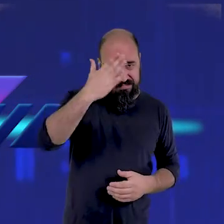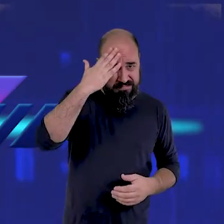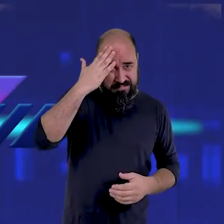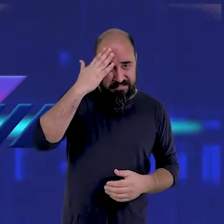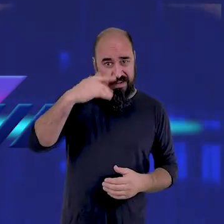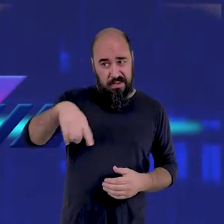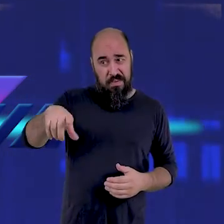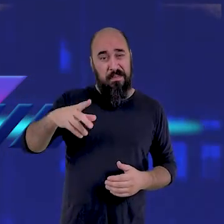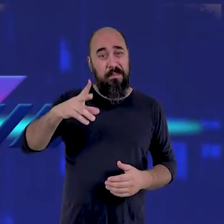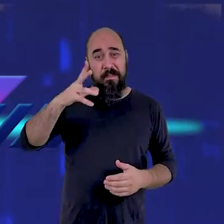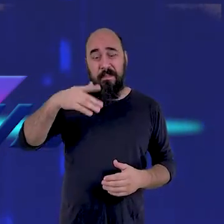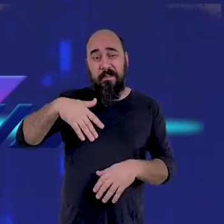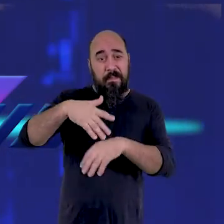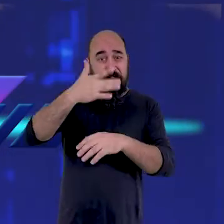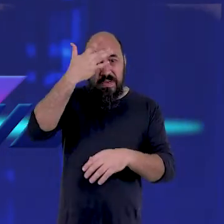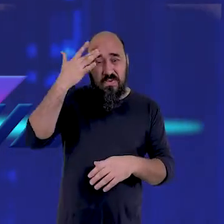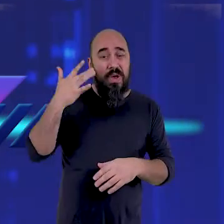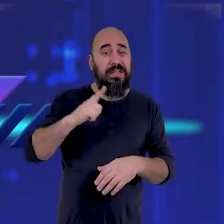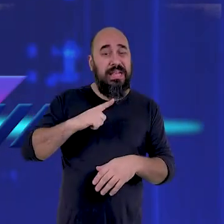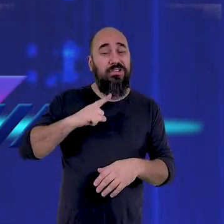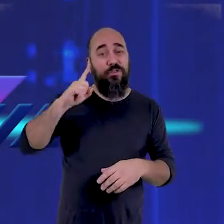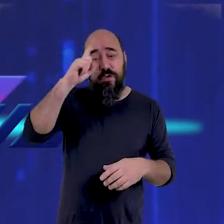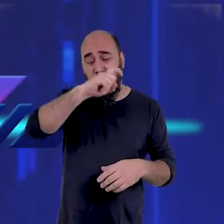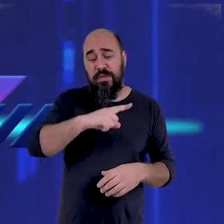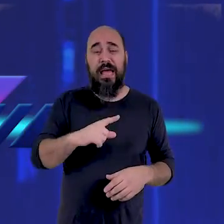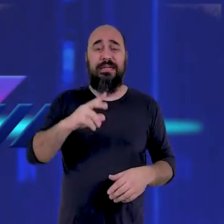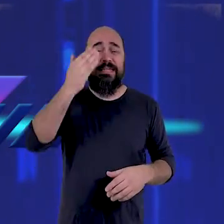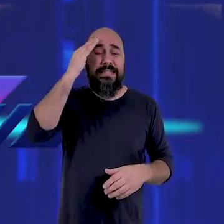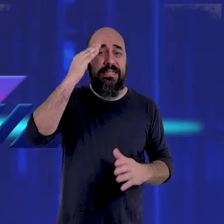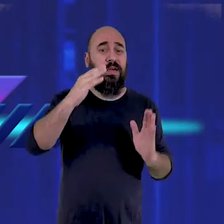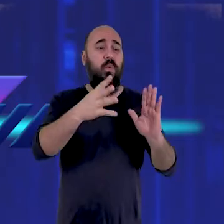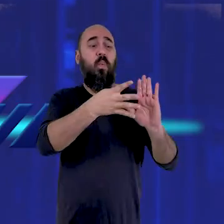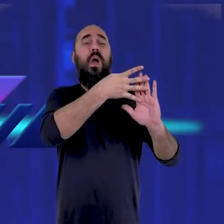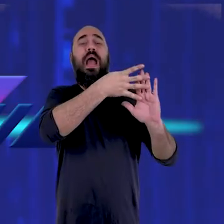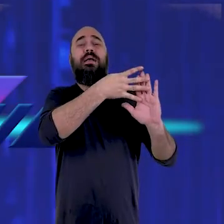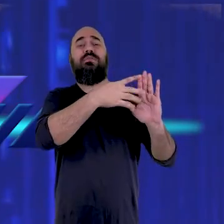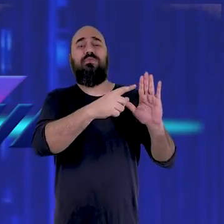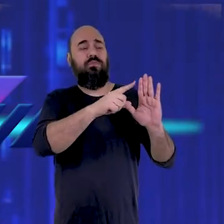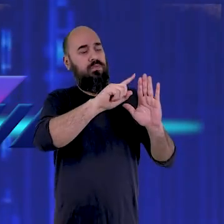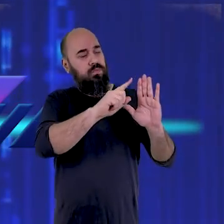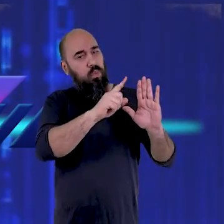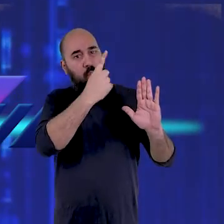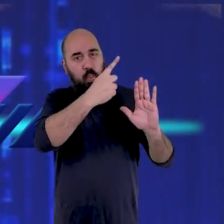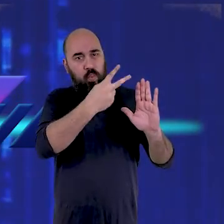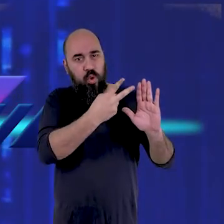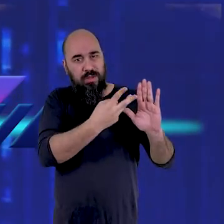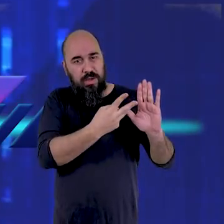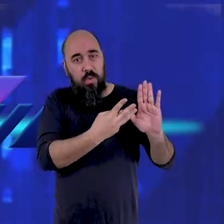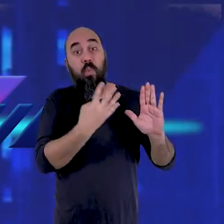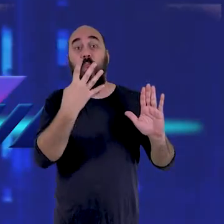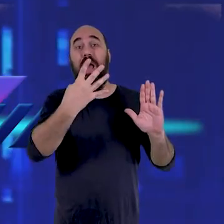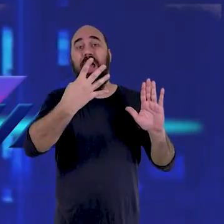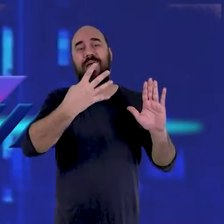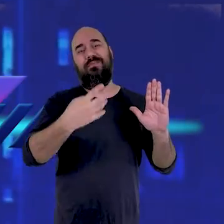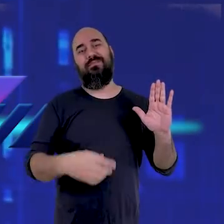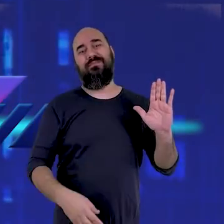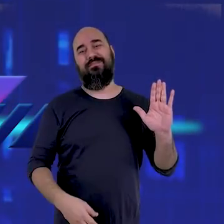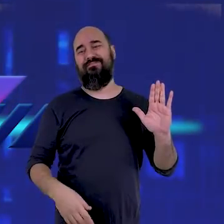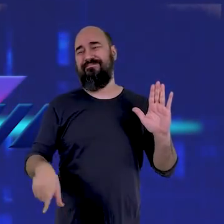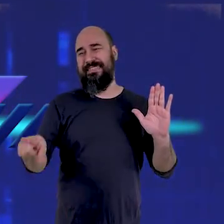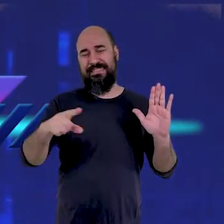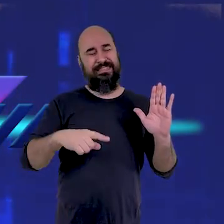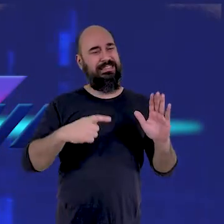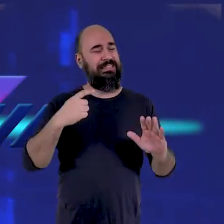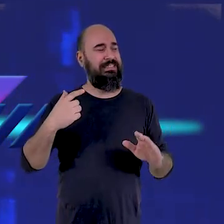Os outros está tudo bem, mas o quarto mandamento, esse parece ser um problema. Mas o povo de Deus é aquele que guarda os